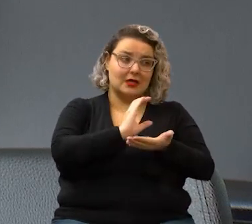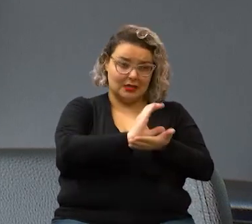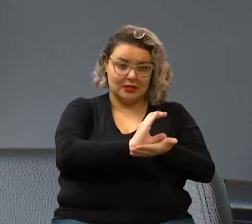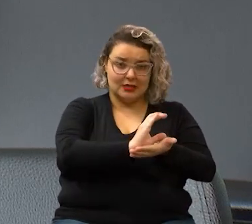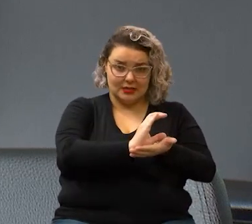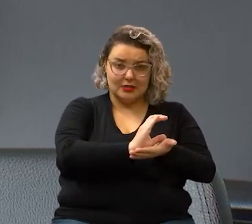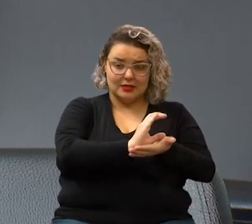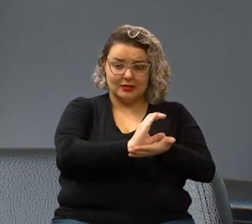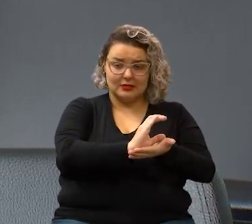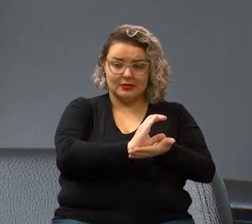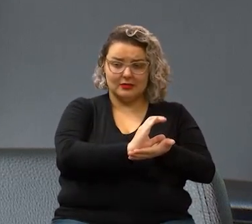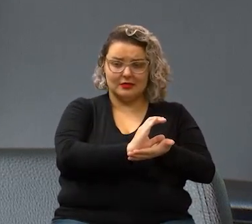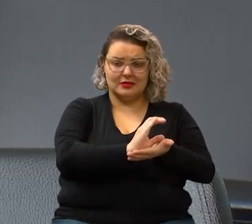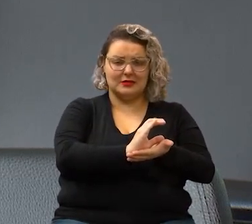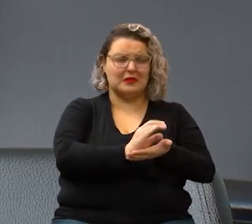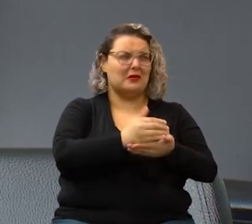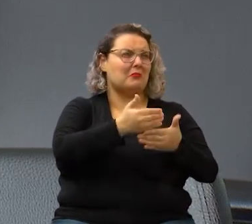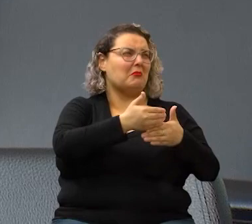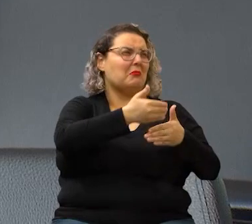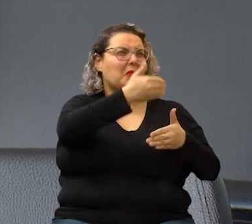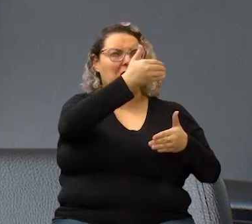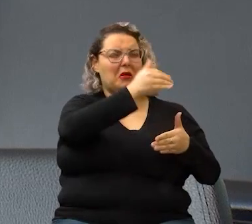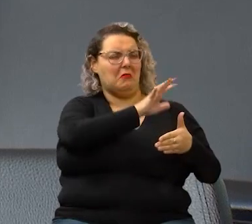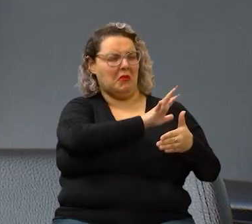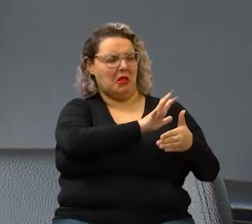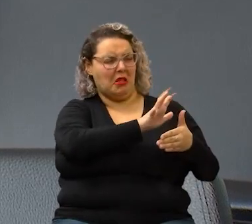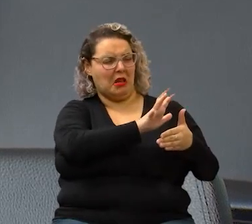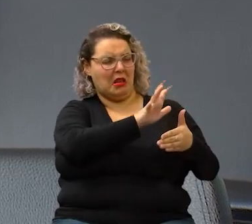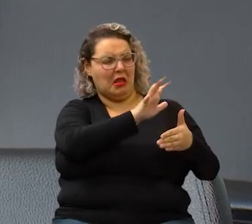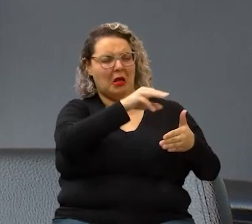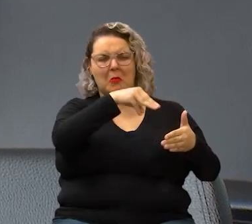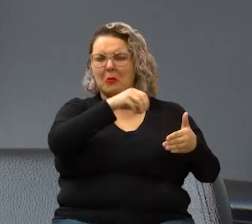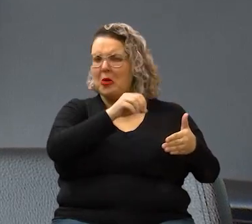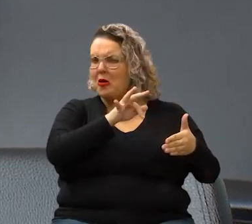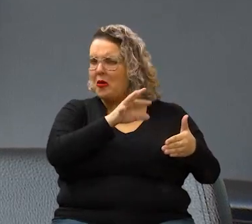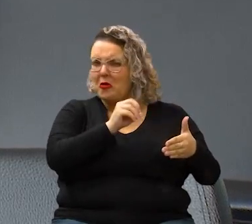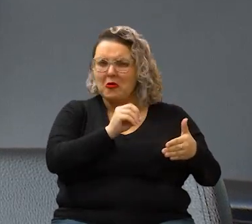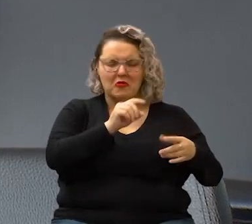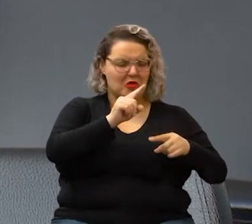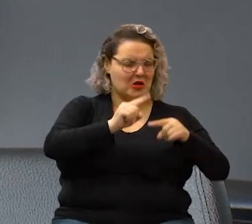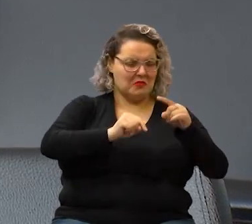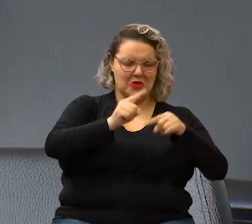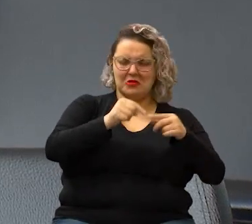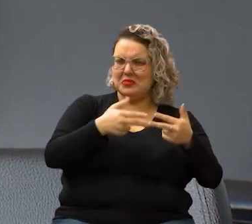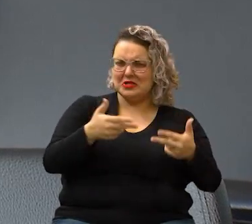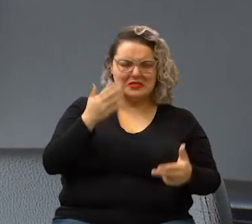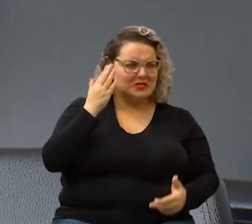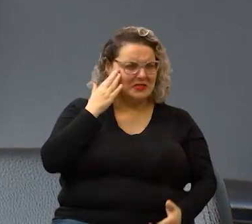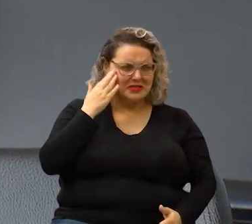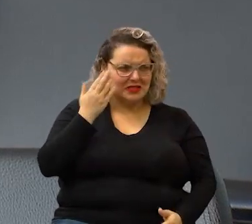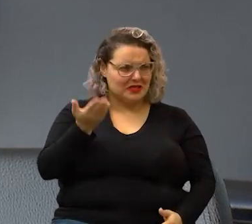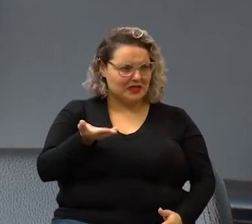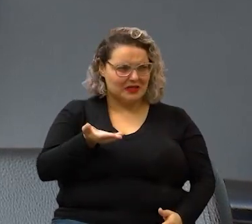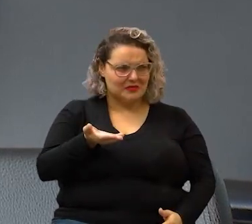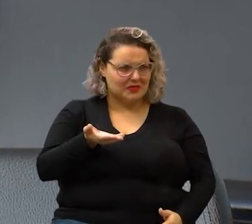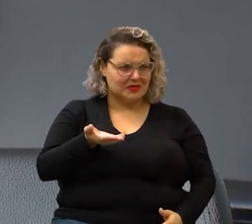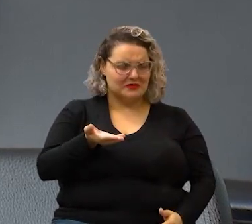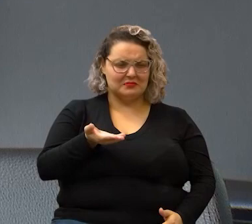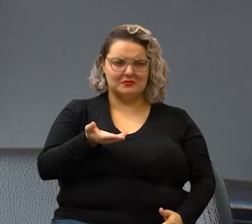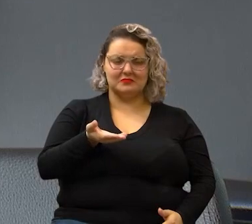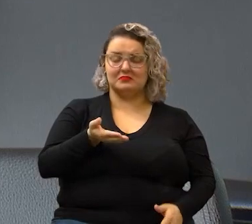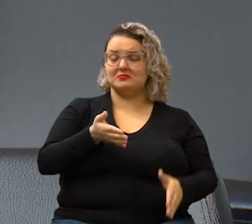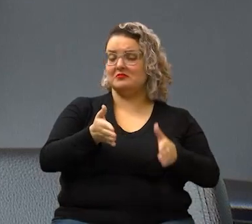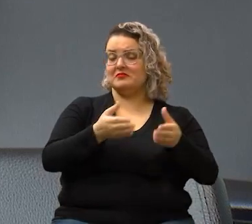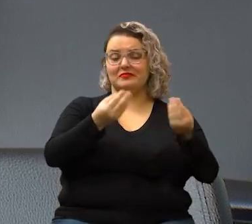destinar as emendas, a parede, mofo, aparelhagem, sabe?